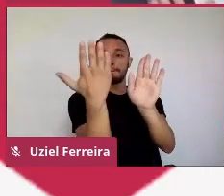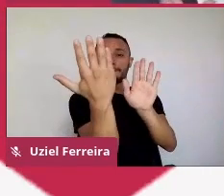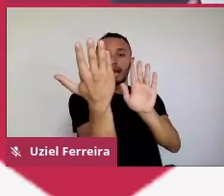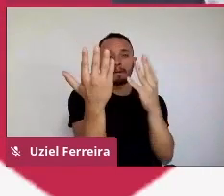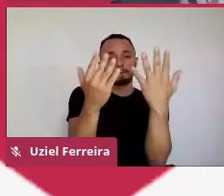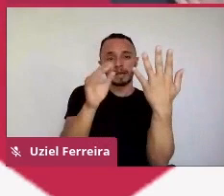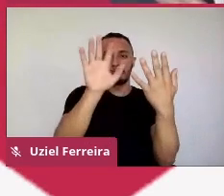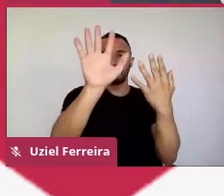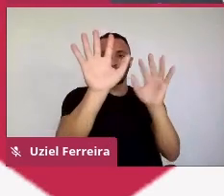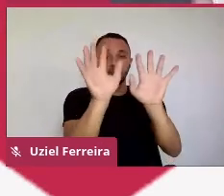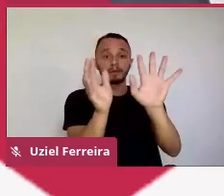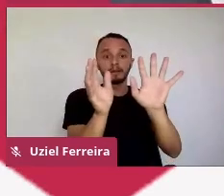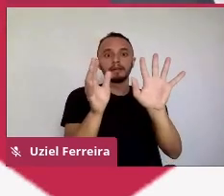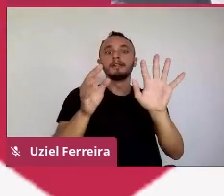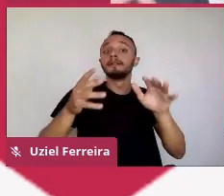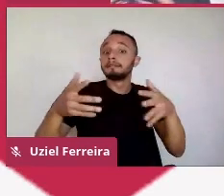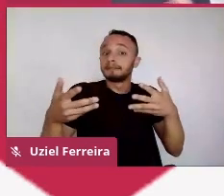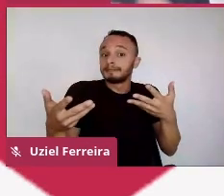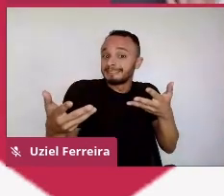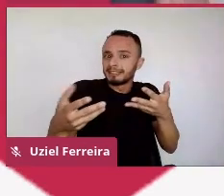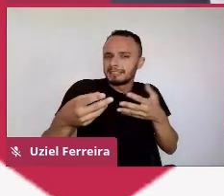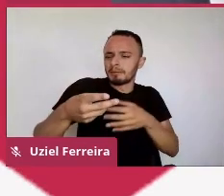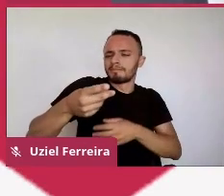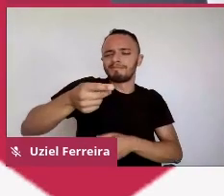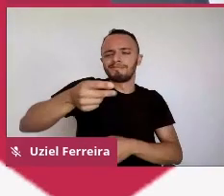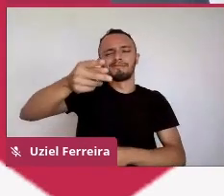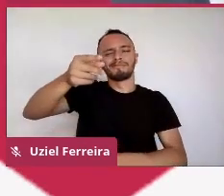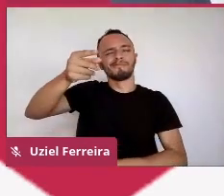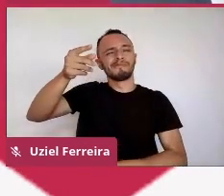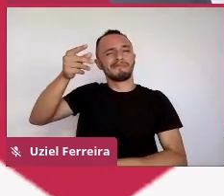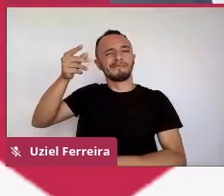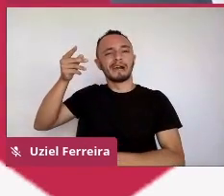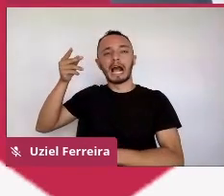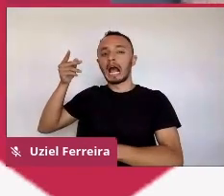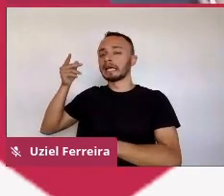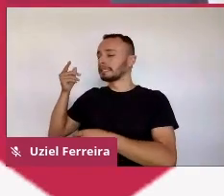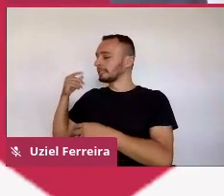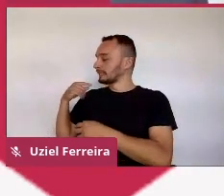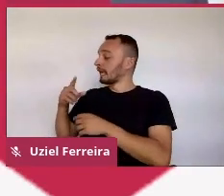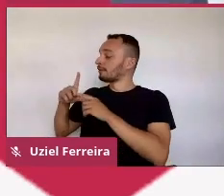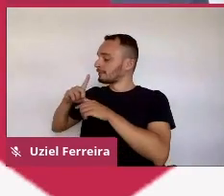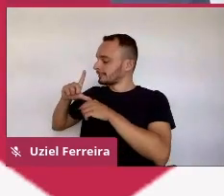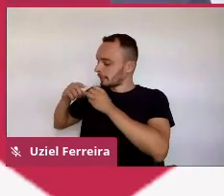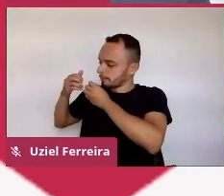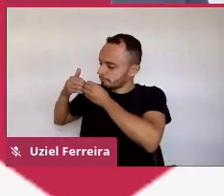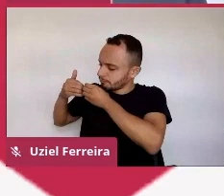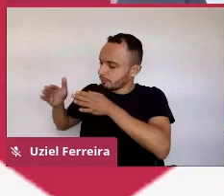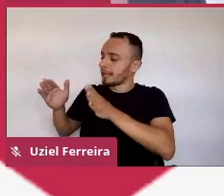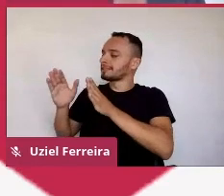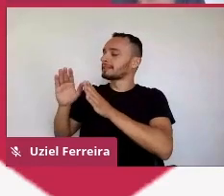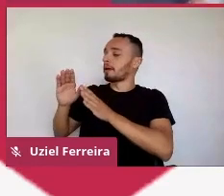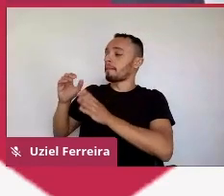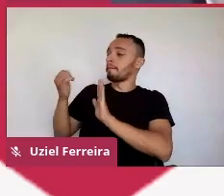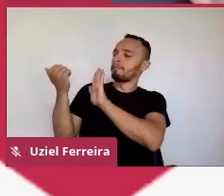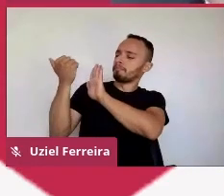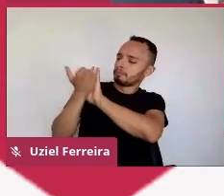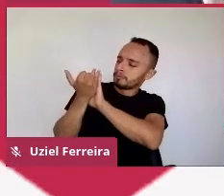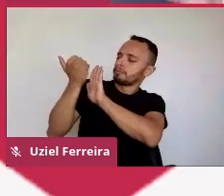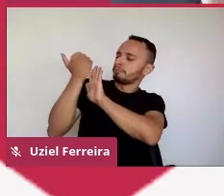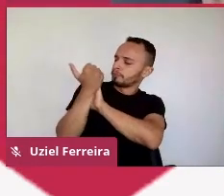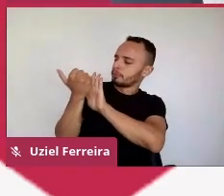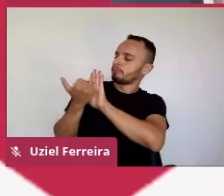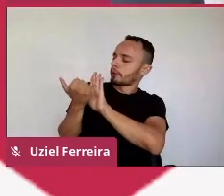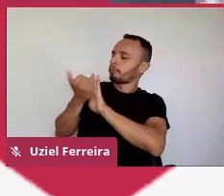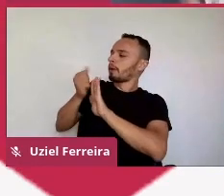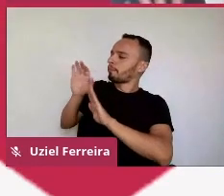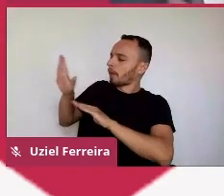vida muito antes da gente se organizar como sociedade, se organizar de uma maneira mais complexa. É algo que está